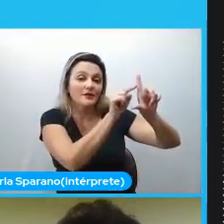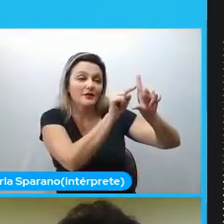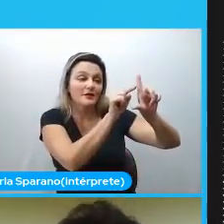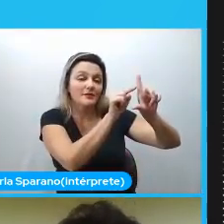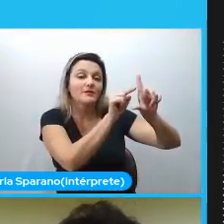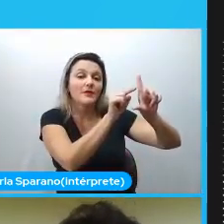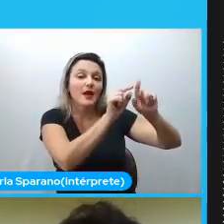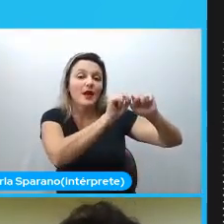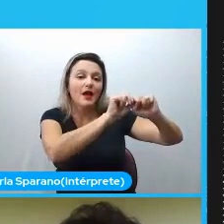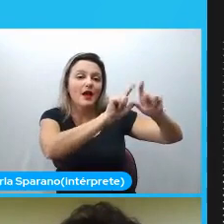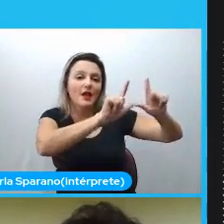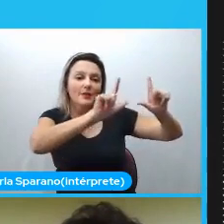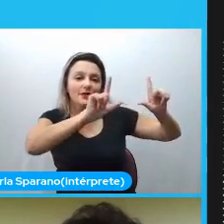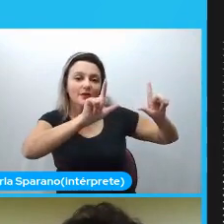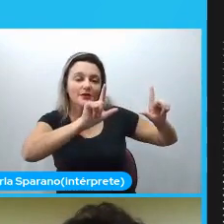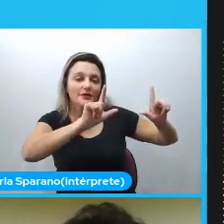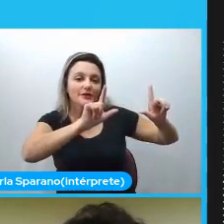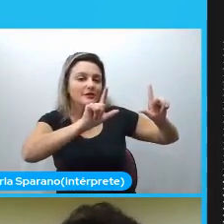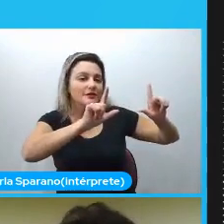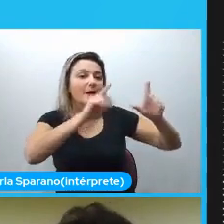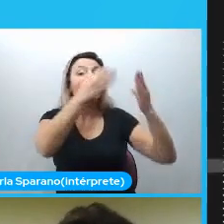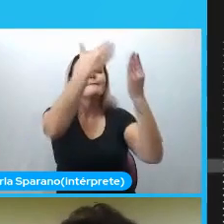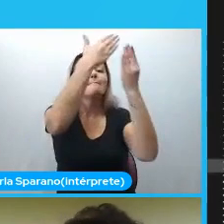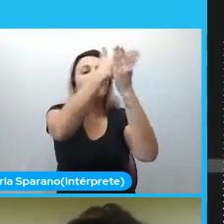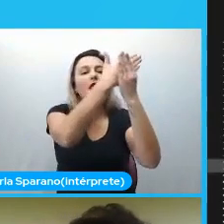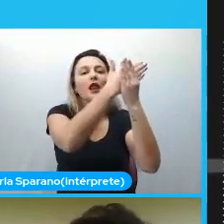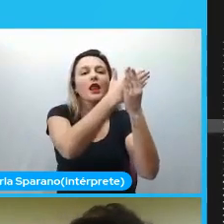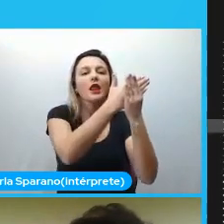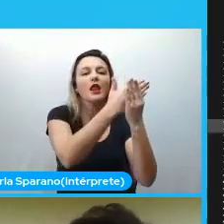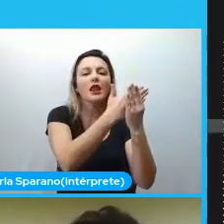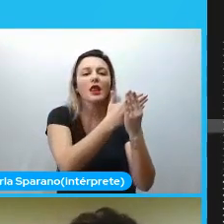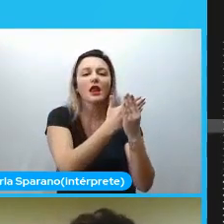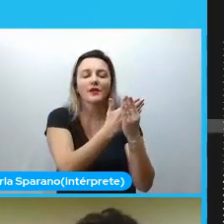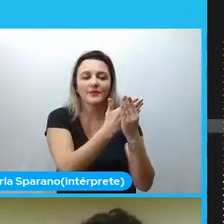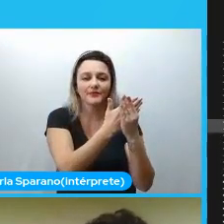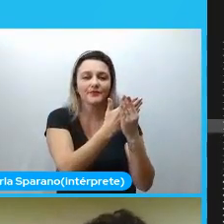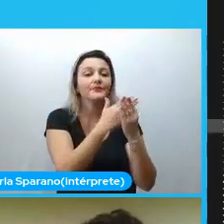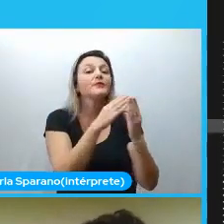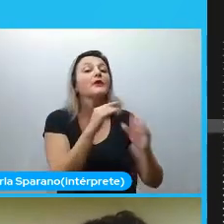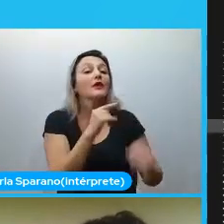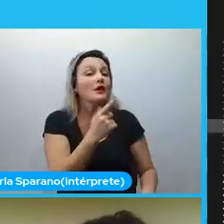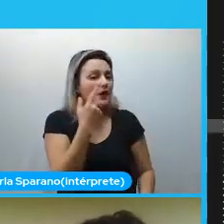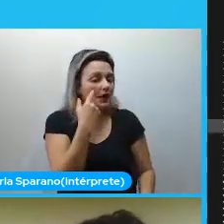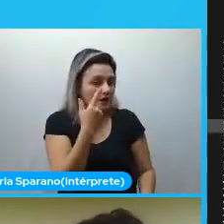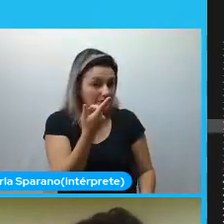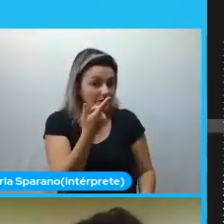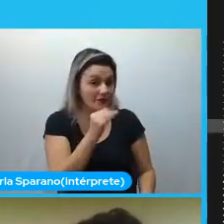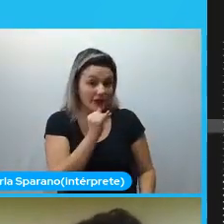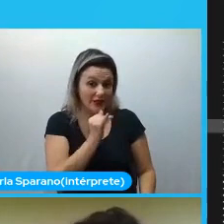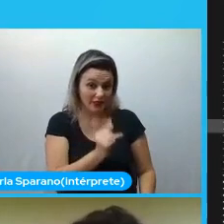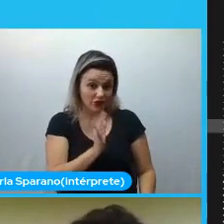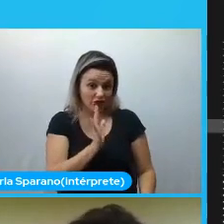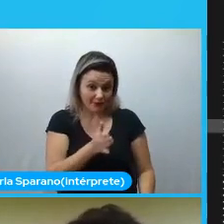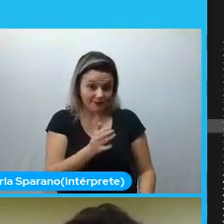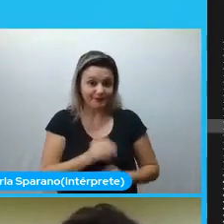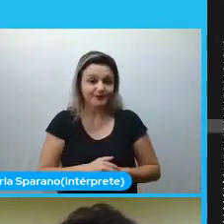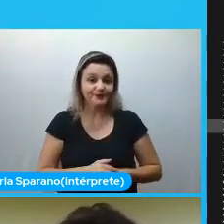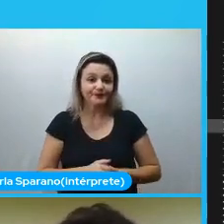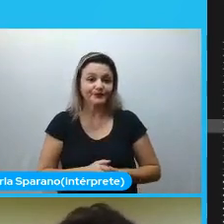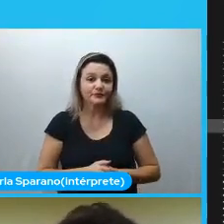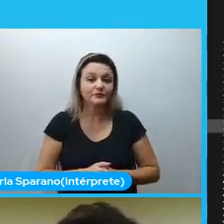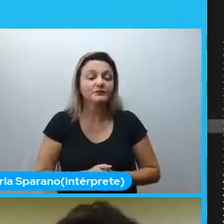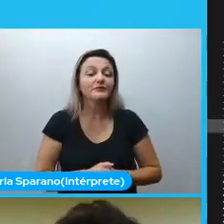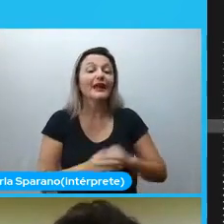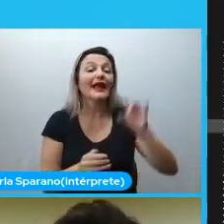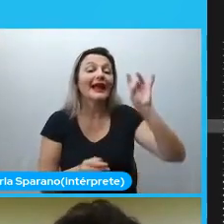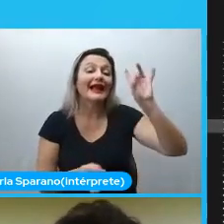abrir a pasta onde tem todos esses samples. Aqui, como eu disse, cada letra é um sample. E